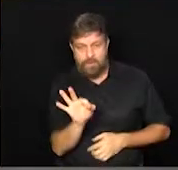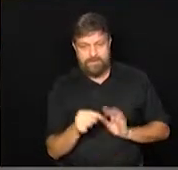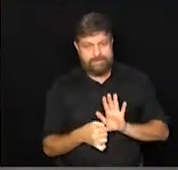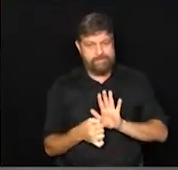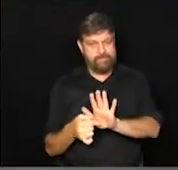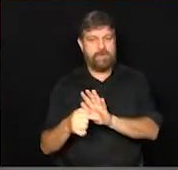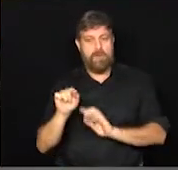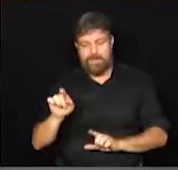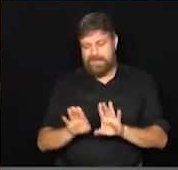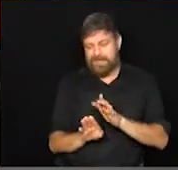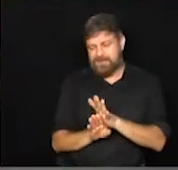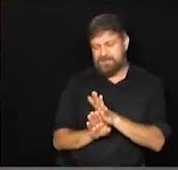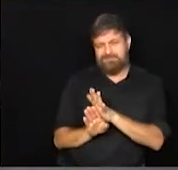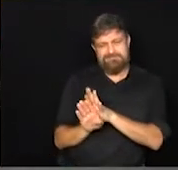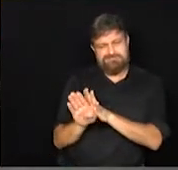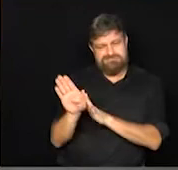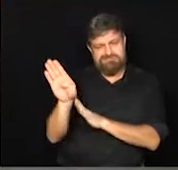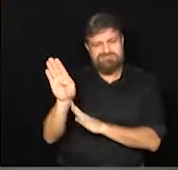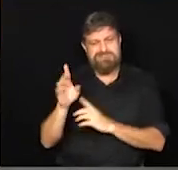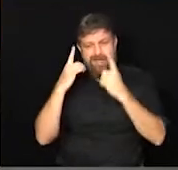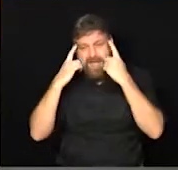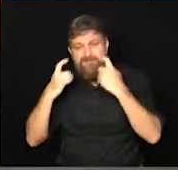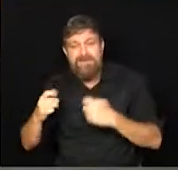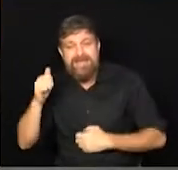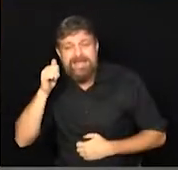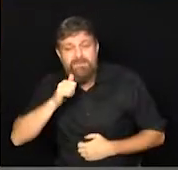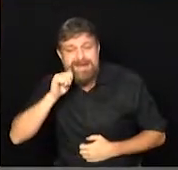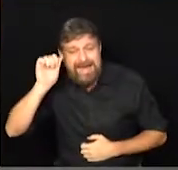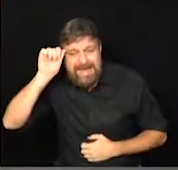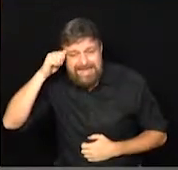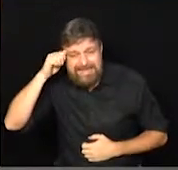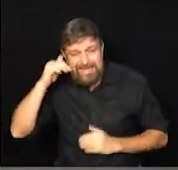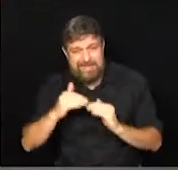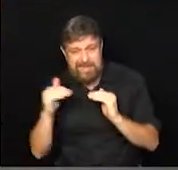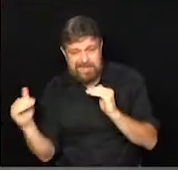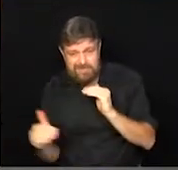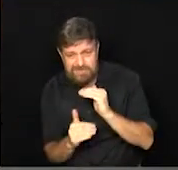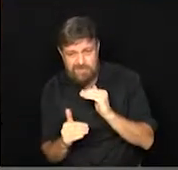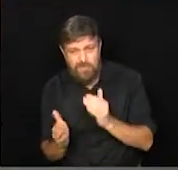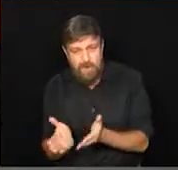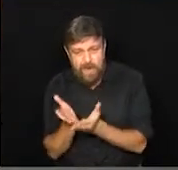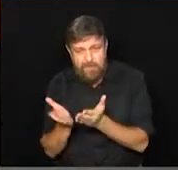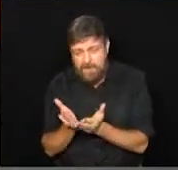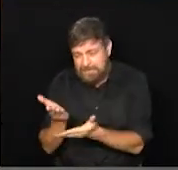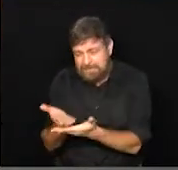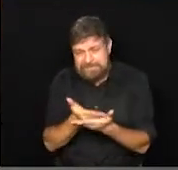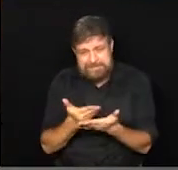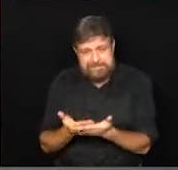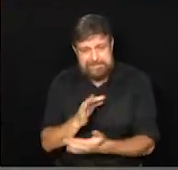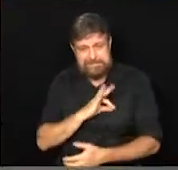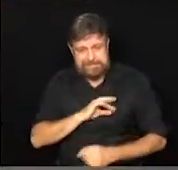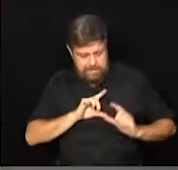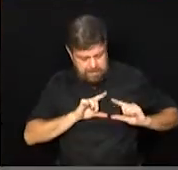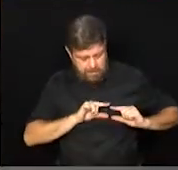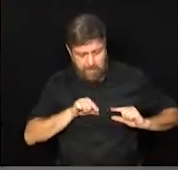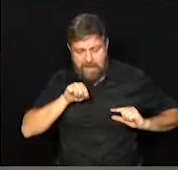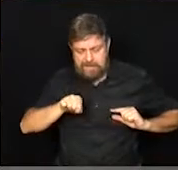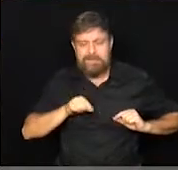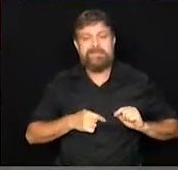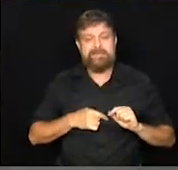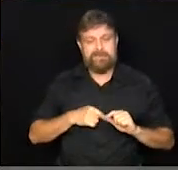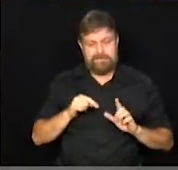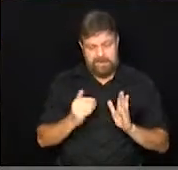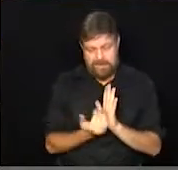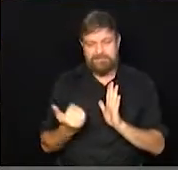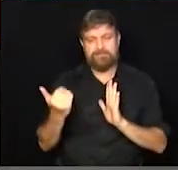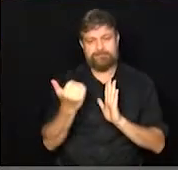que a violência contra as mulheres negras de baixa escolaridade e de baixa renda tem aumentado